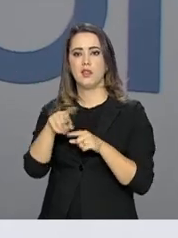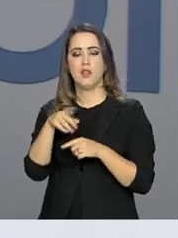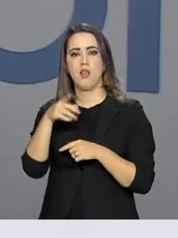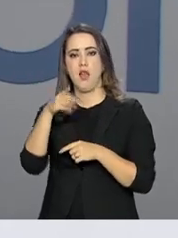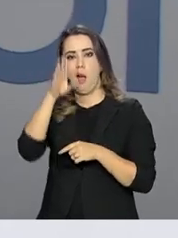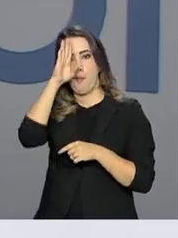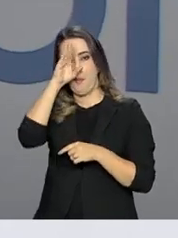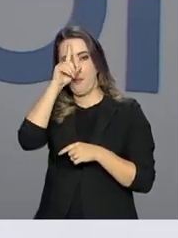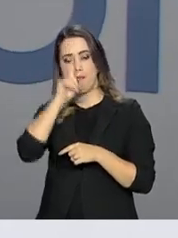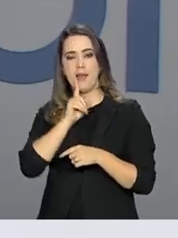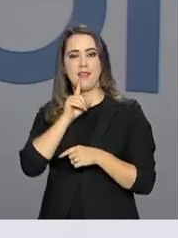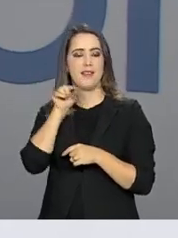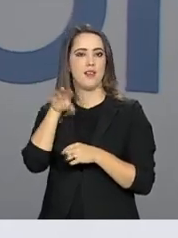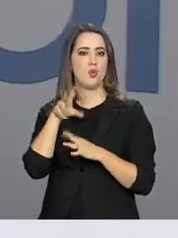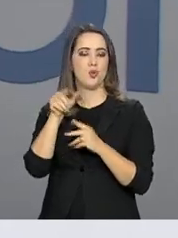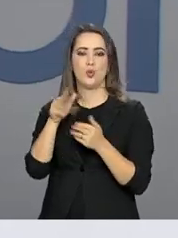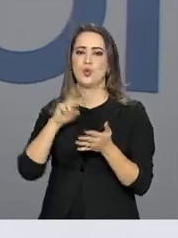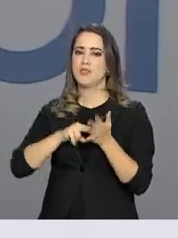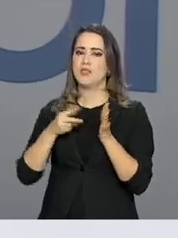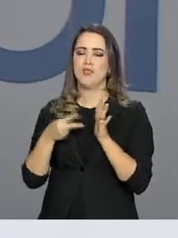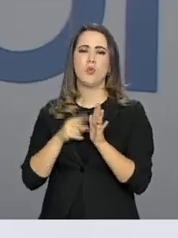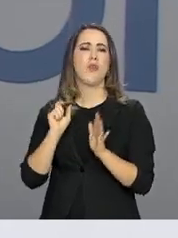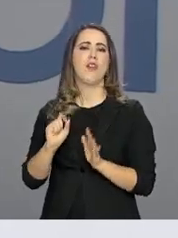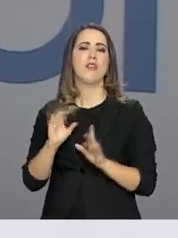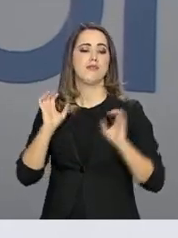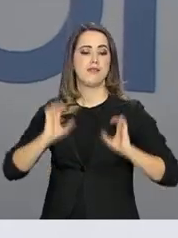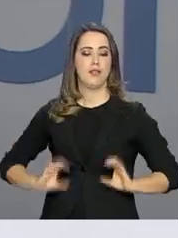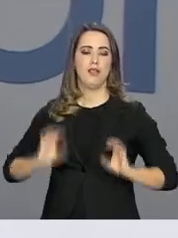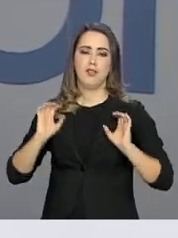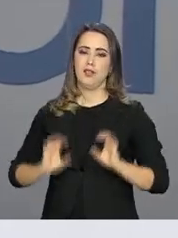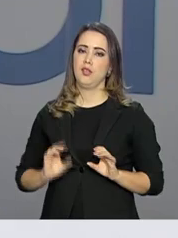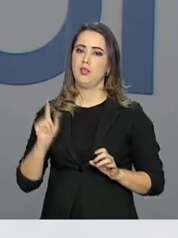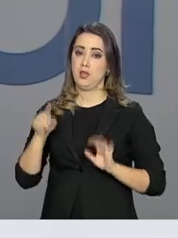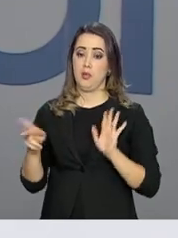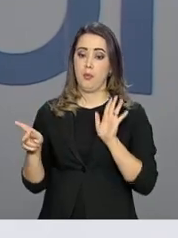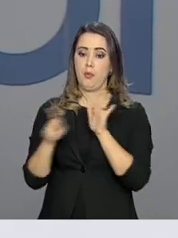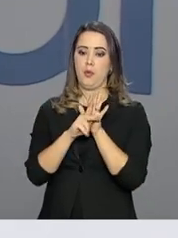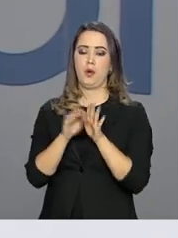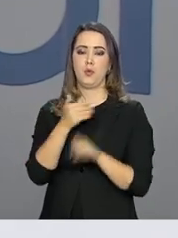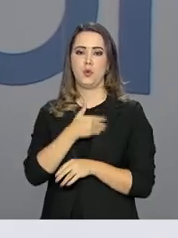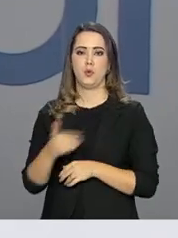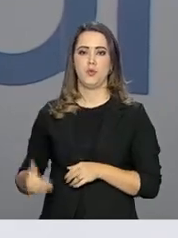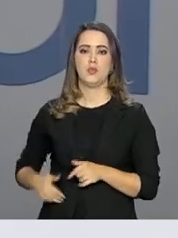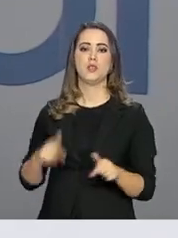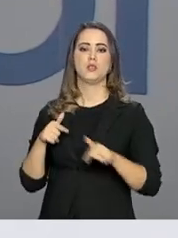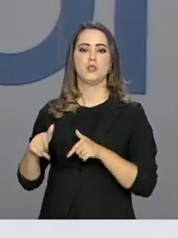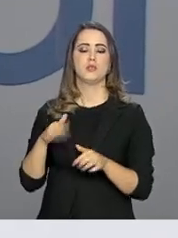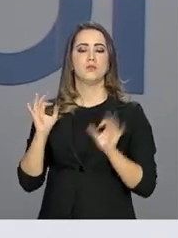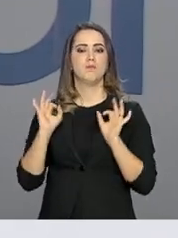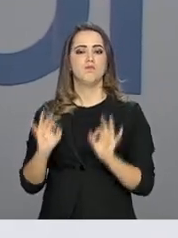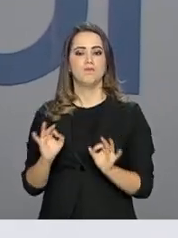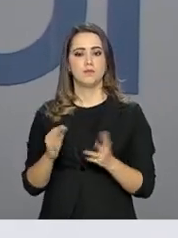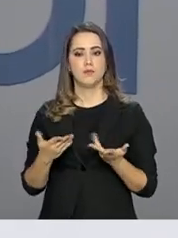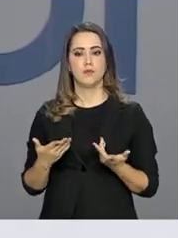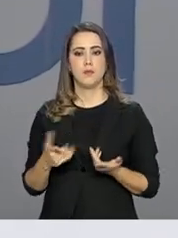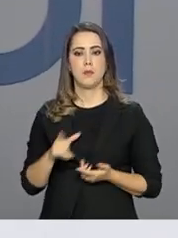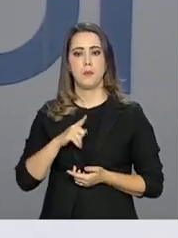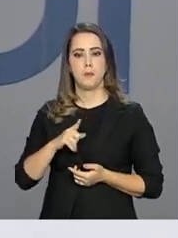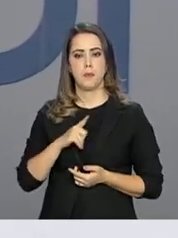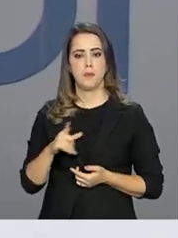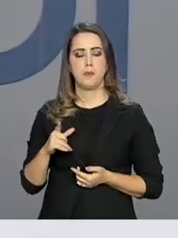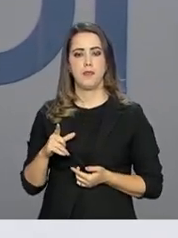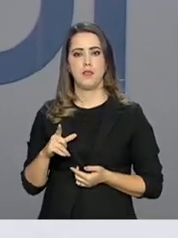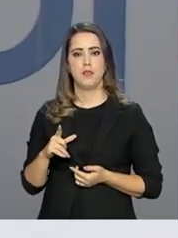à agência do conheço um sinônimo de cidadania instituições públicas que funcionam se dois públicos que têm